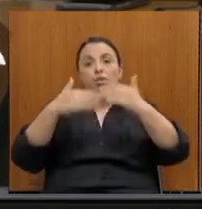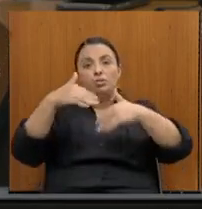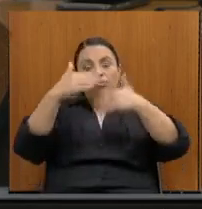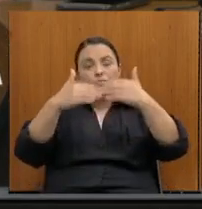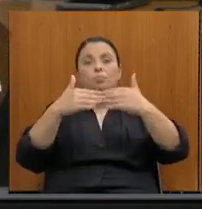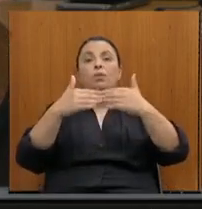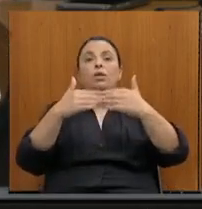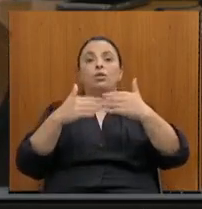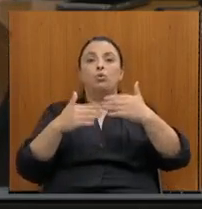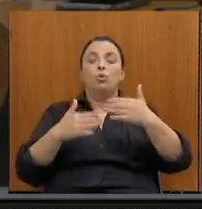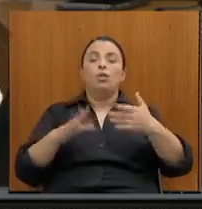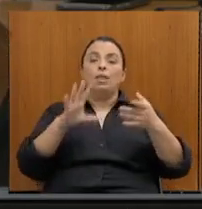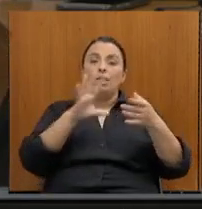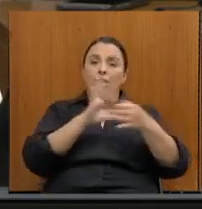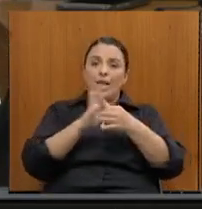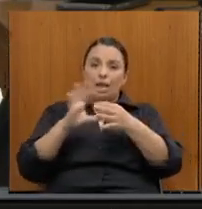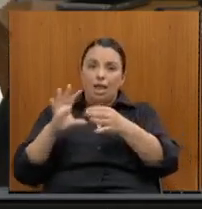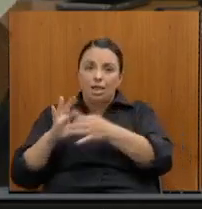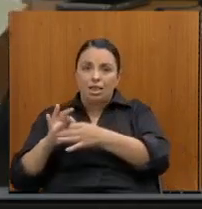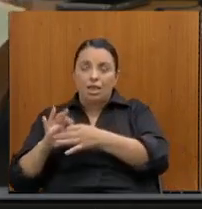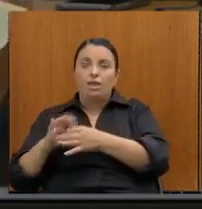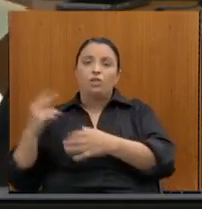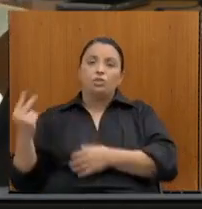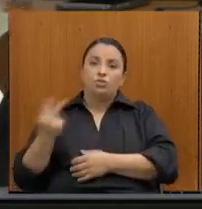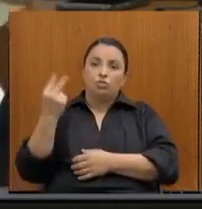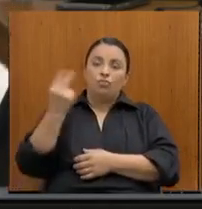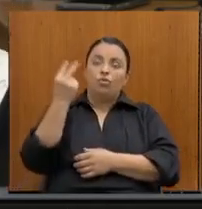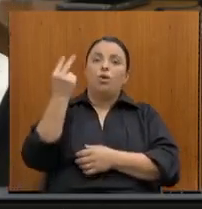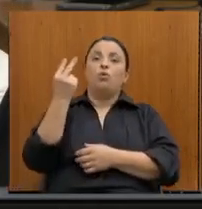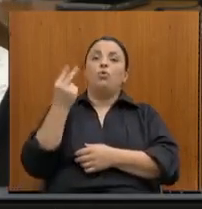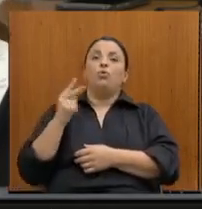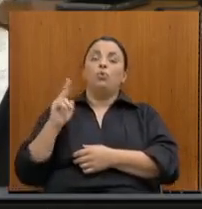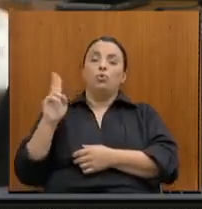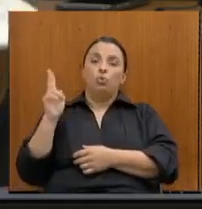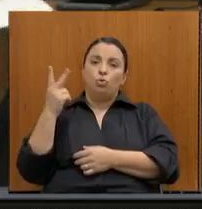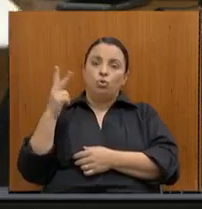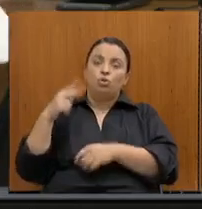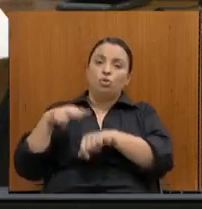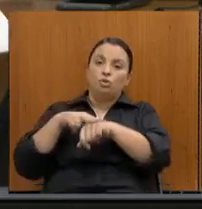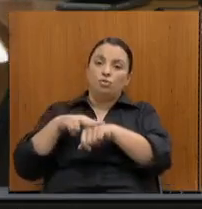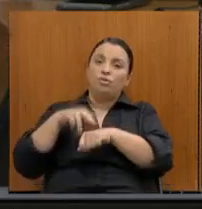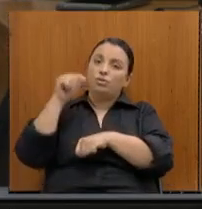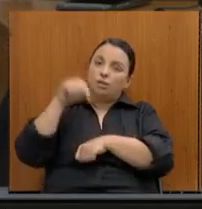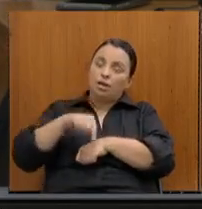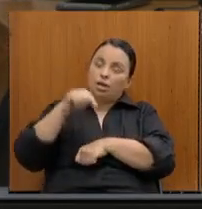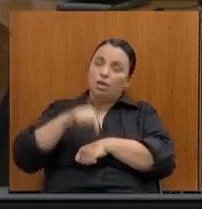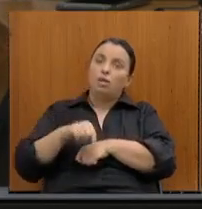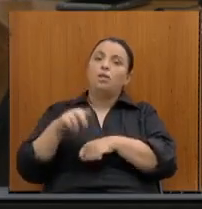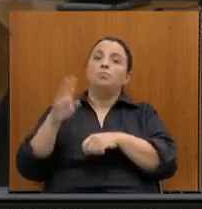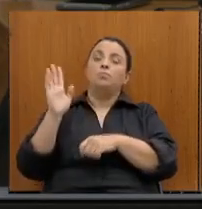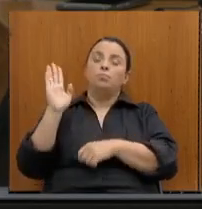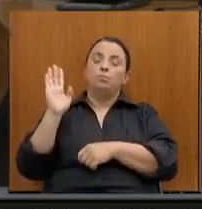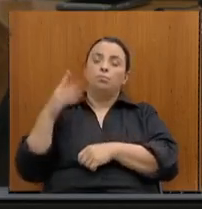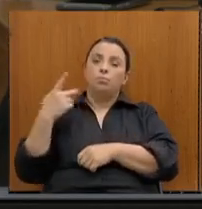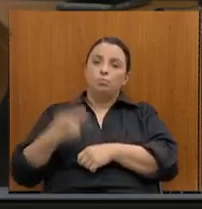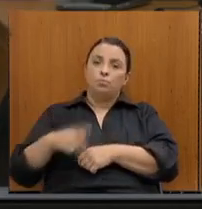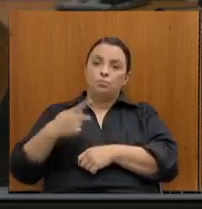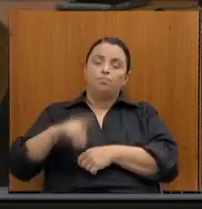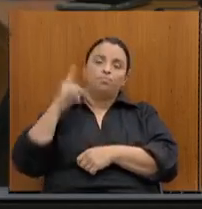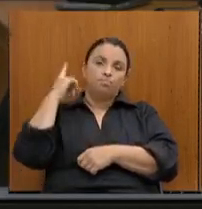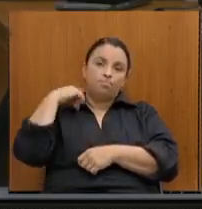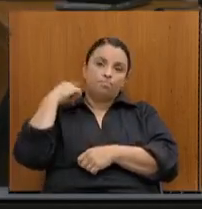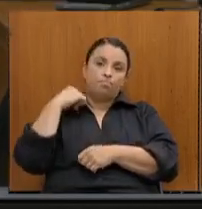da cadeia de valor do hidrogénio Verde no estado de Minas Gerais promoção